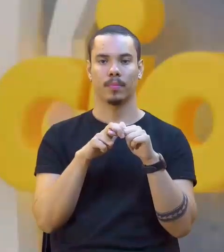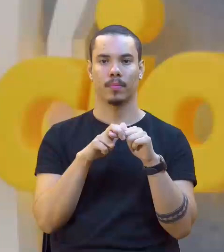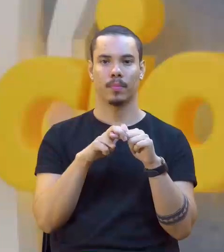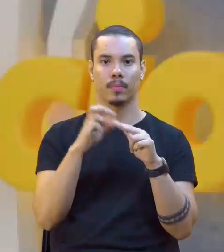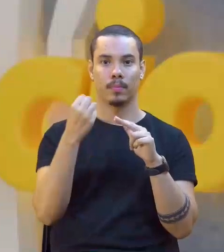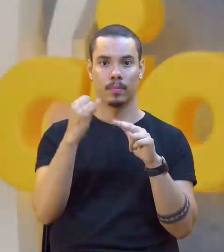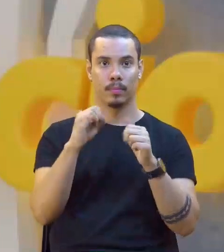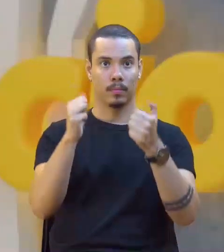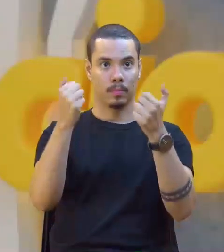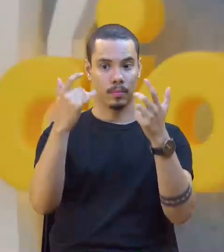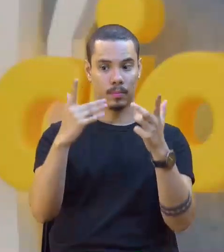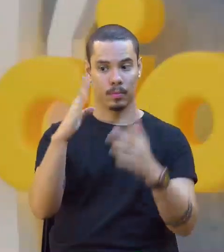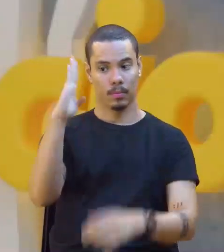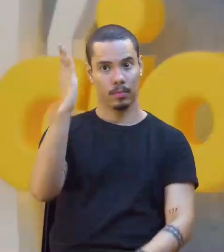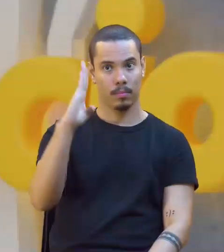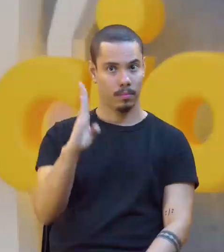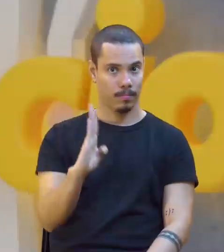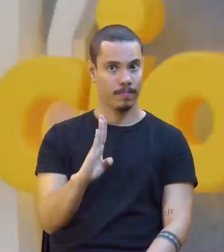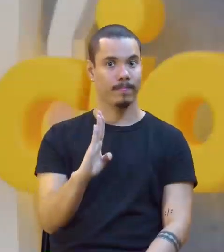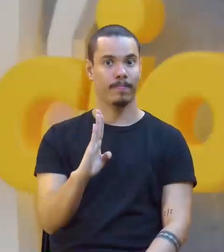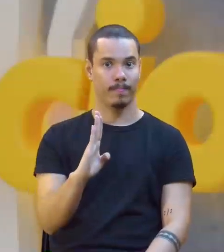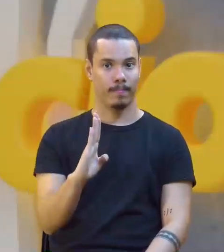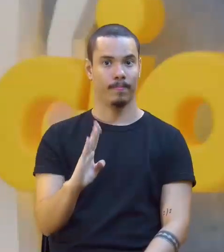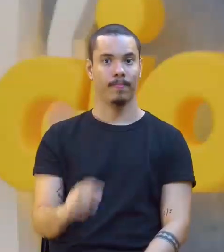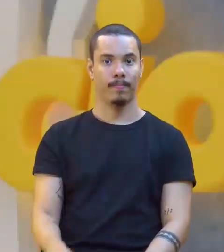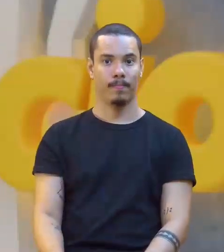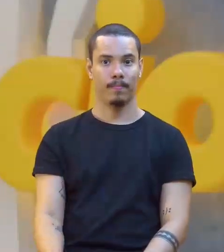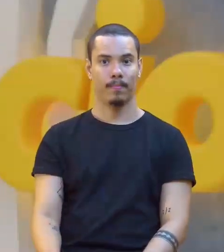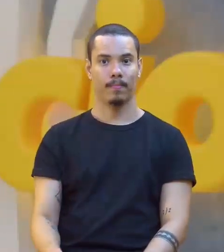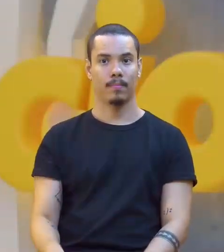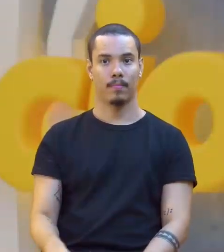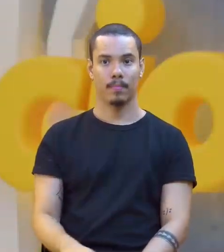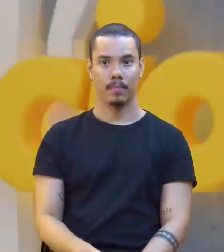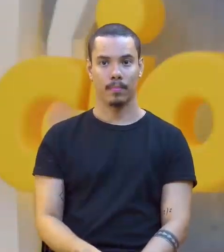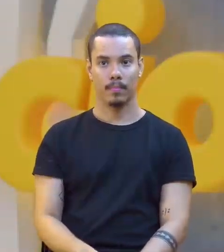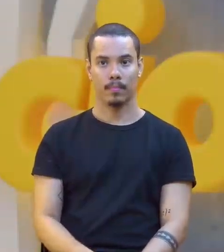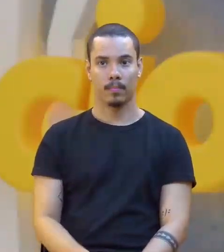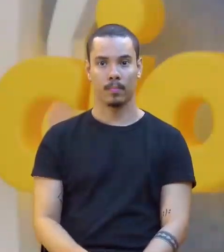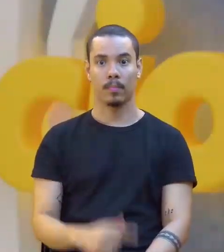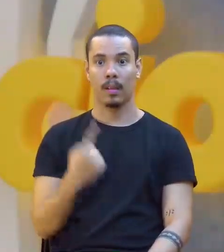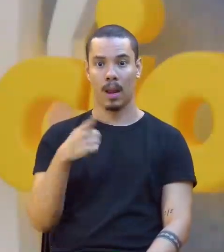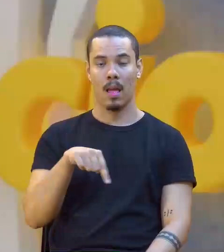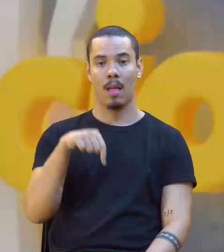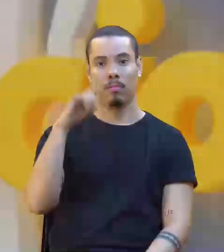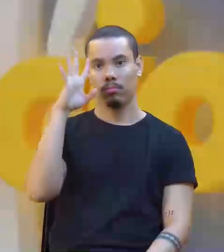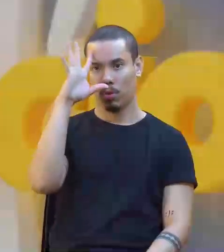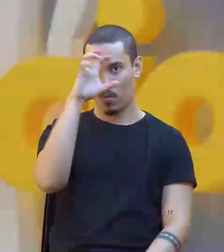de Brasil, isso é muito complexo, tá? Isso é muito complexo. Então, a gente não